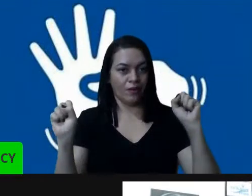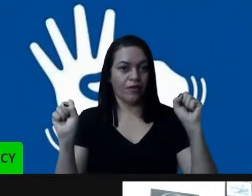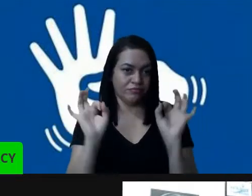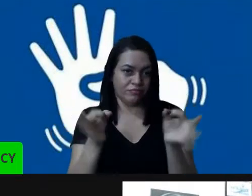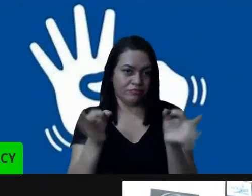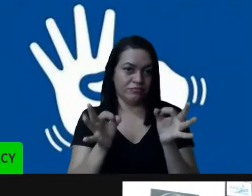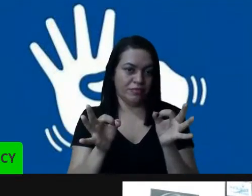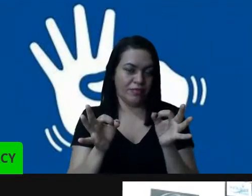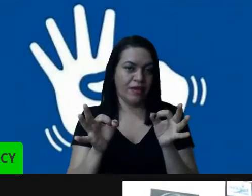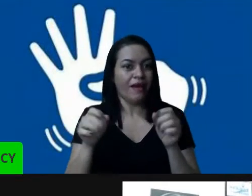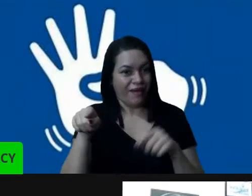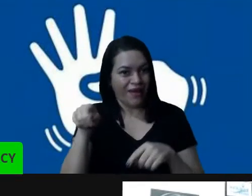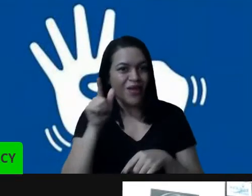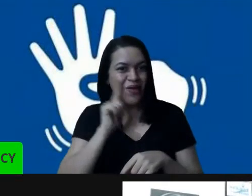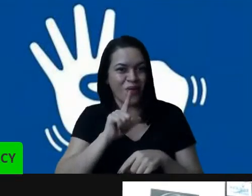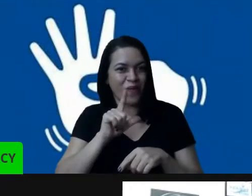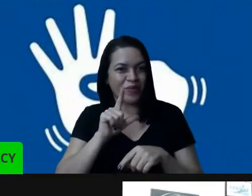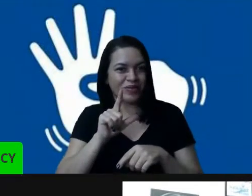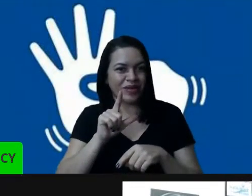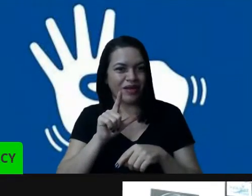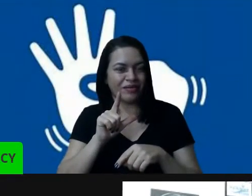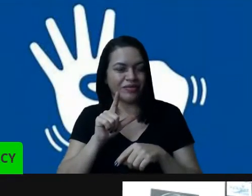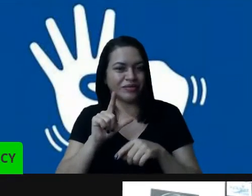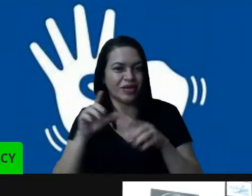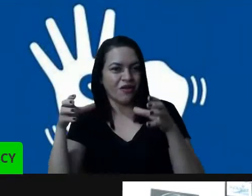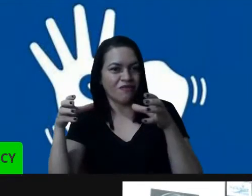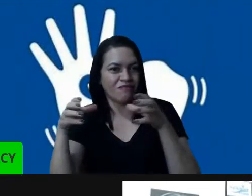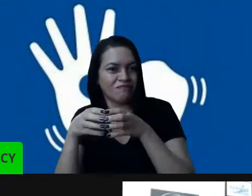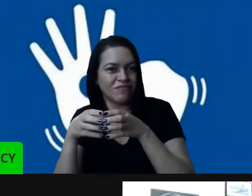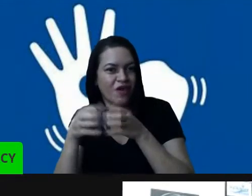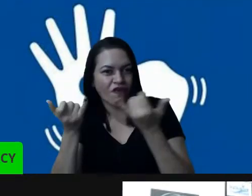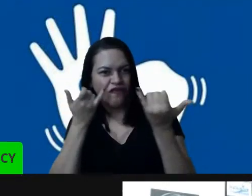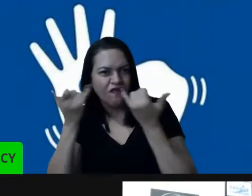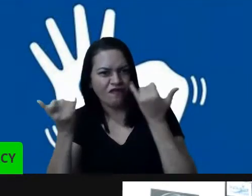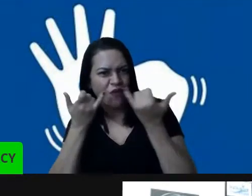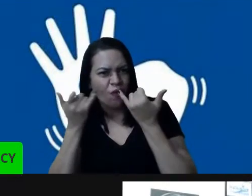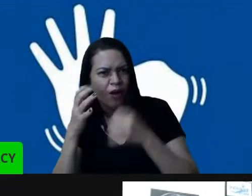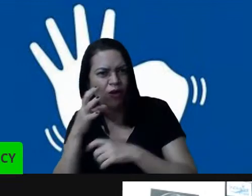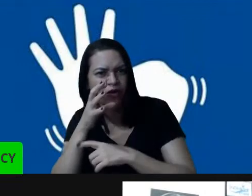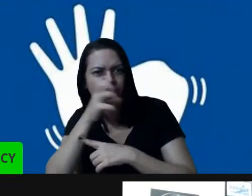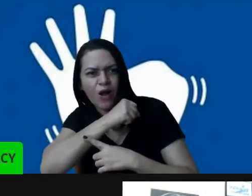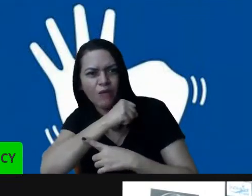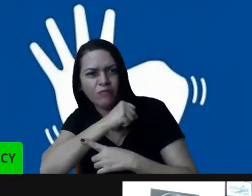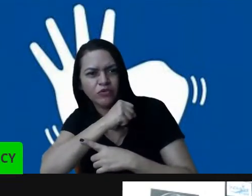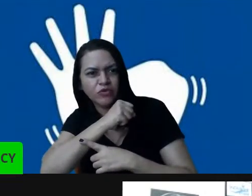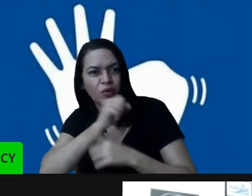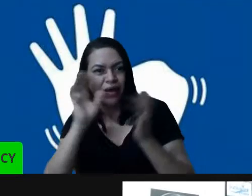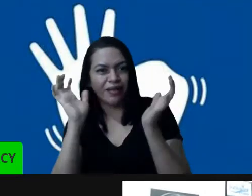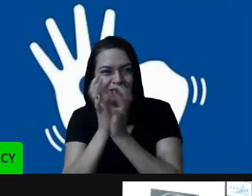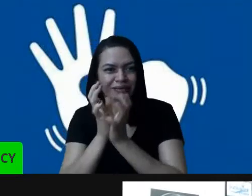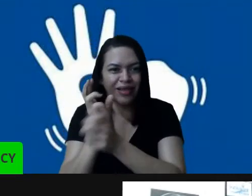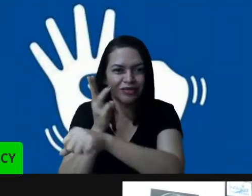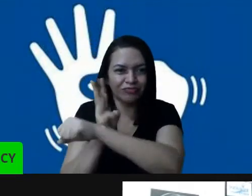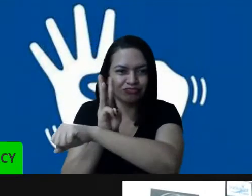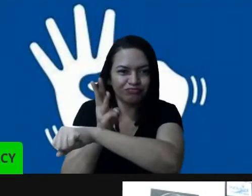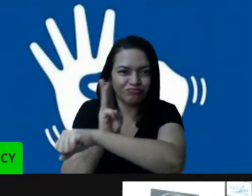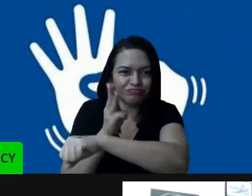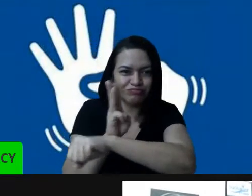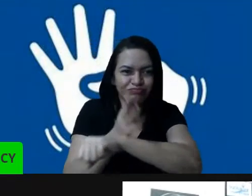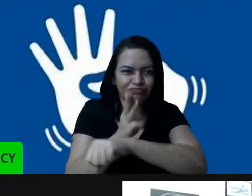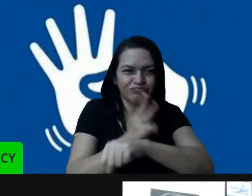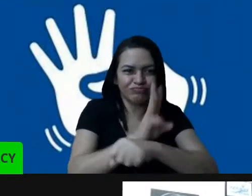conseguem, às vezes, ter uma informação bem rápida dentro dos grupos deles